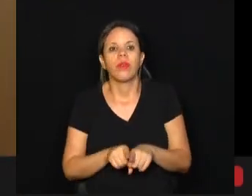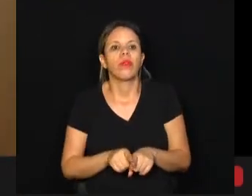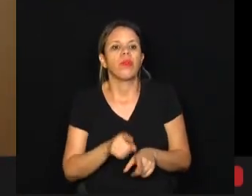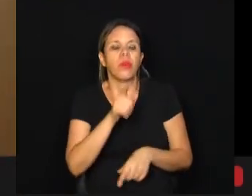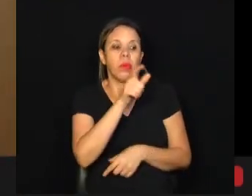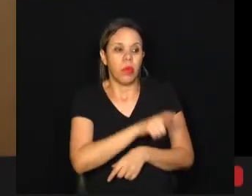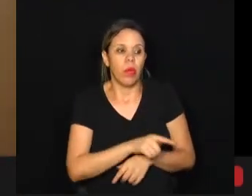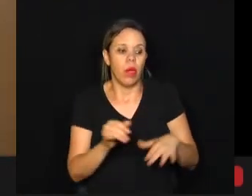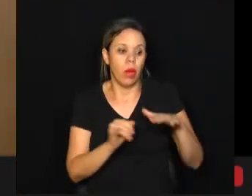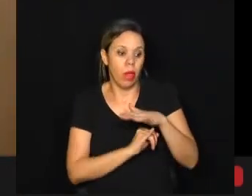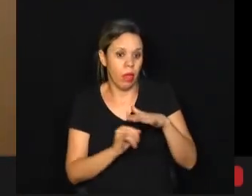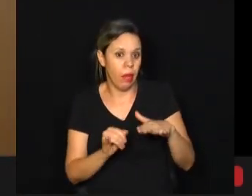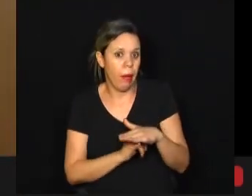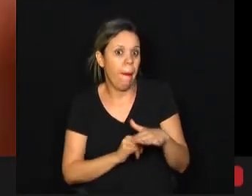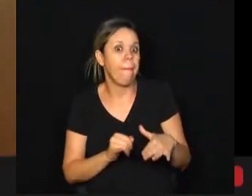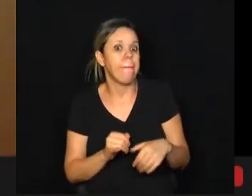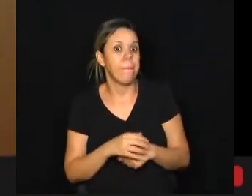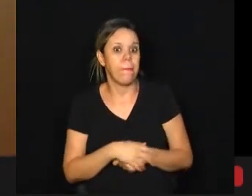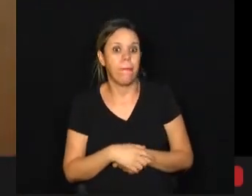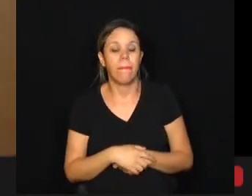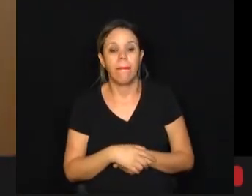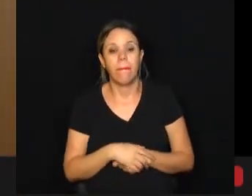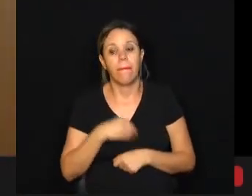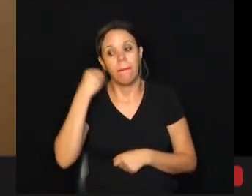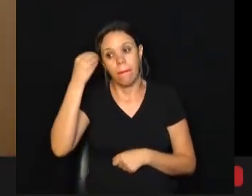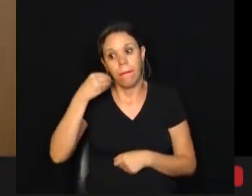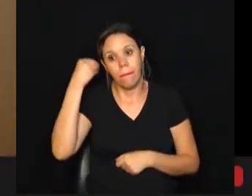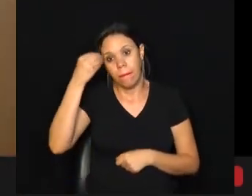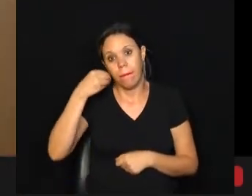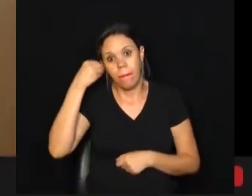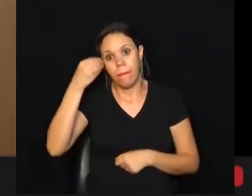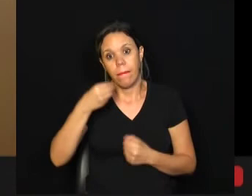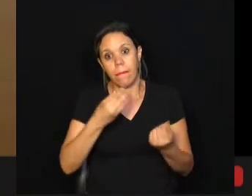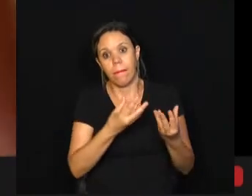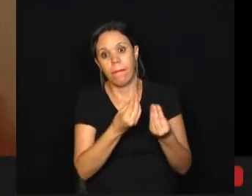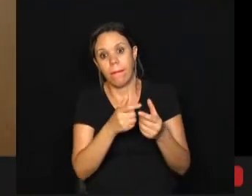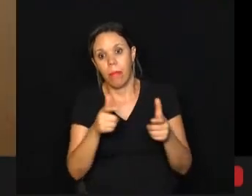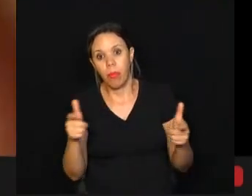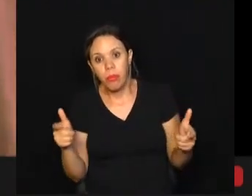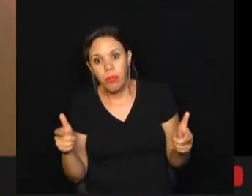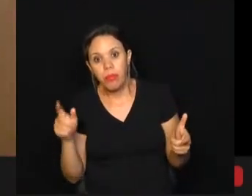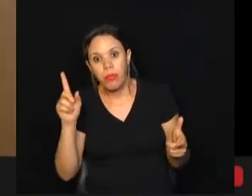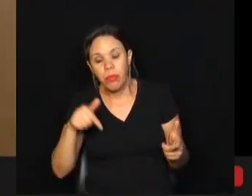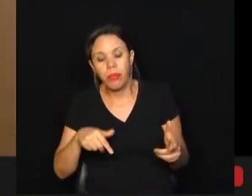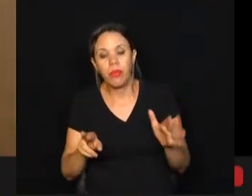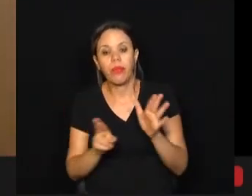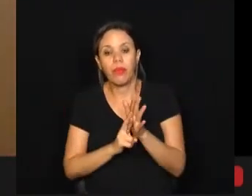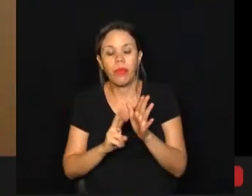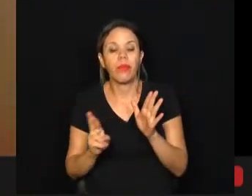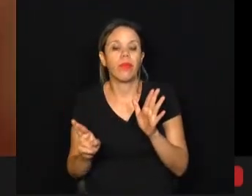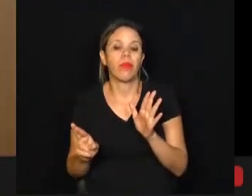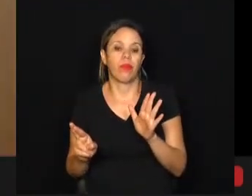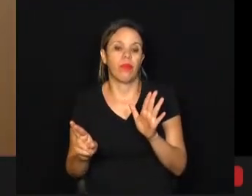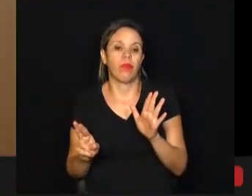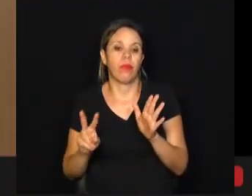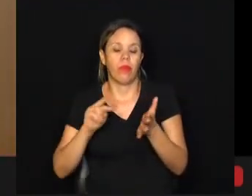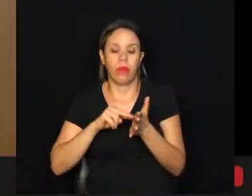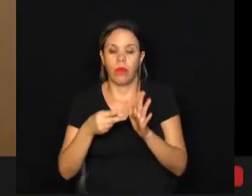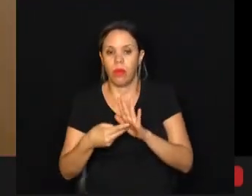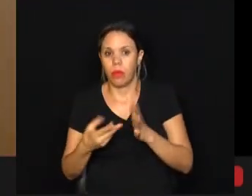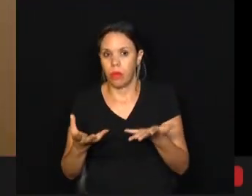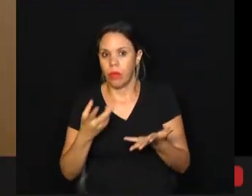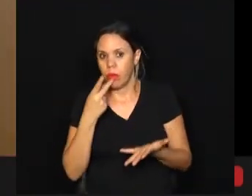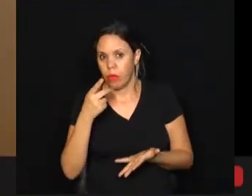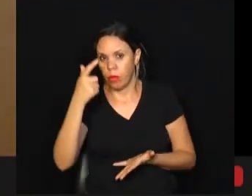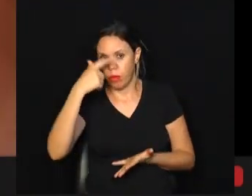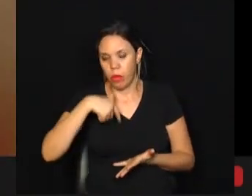uma instituição que parte da experiência de muitos. Ela é representativa. Por isso, até eu quero dizer que eu estou